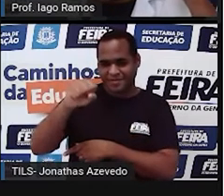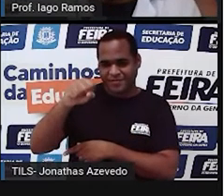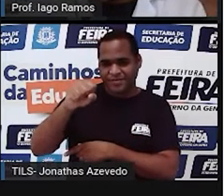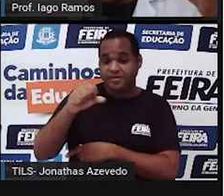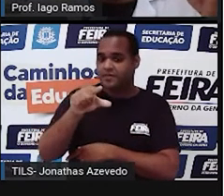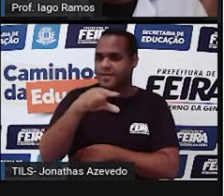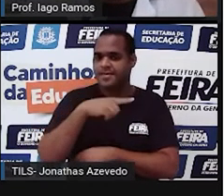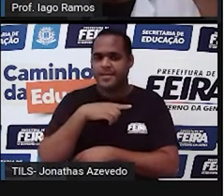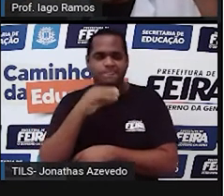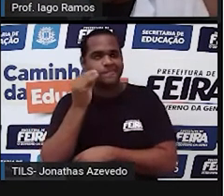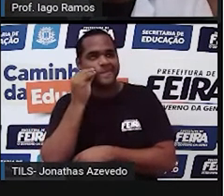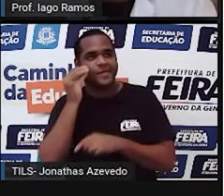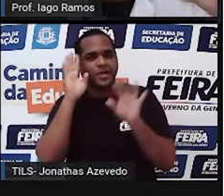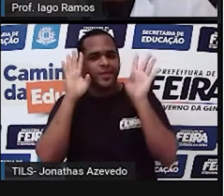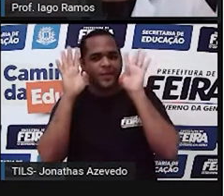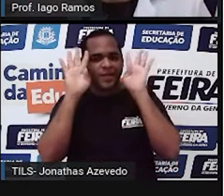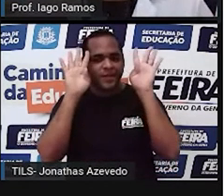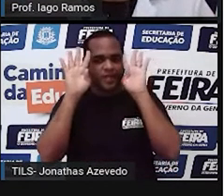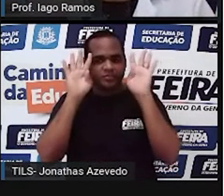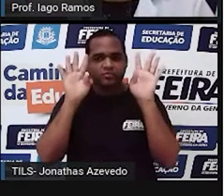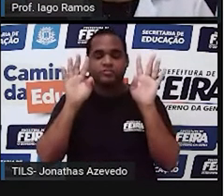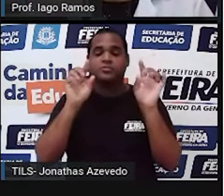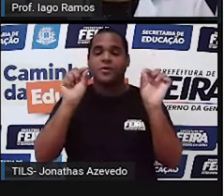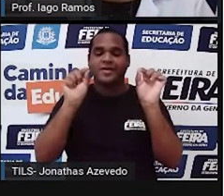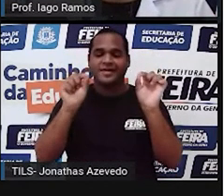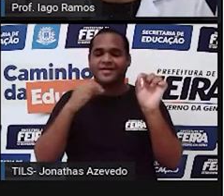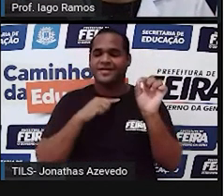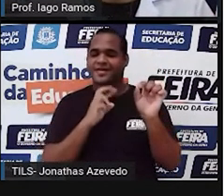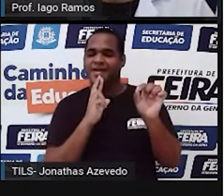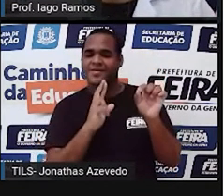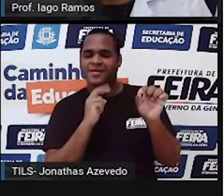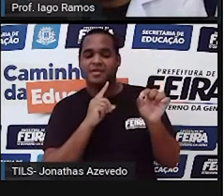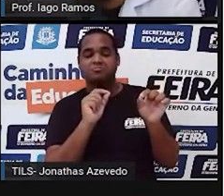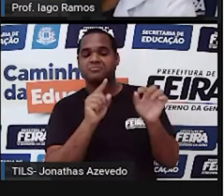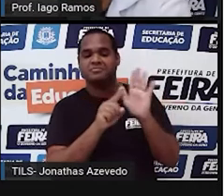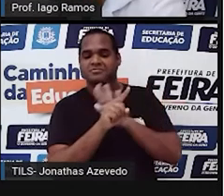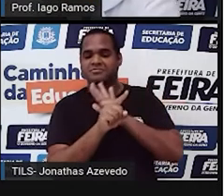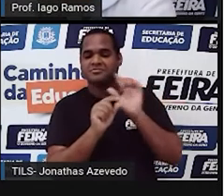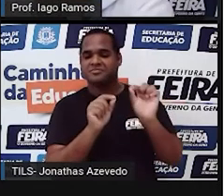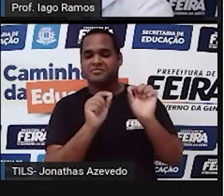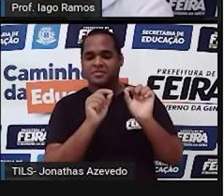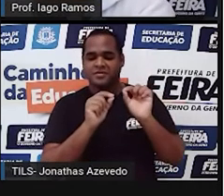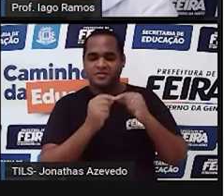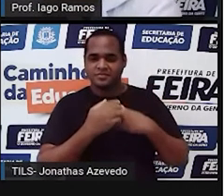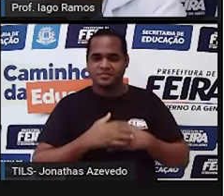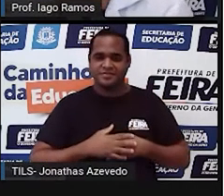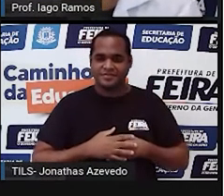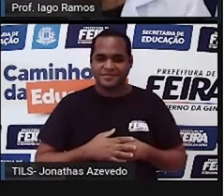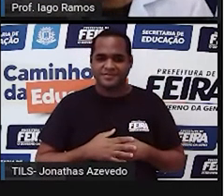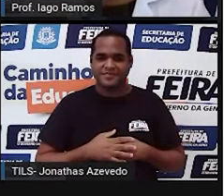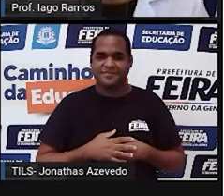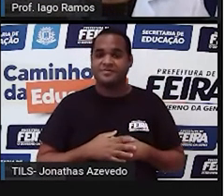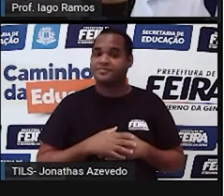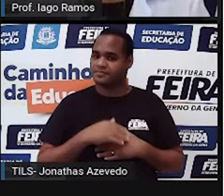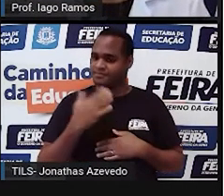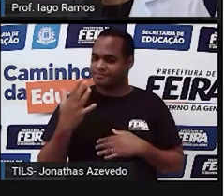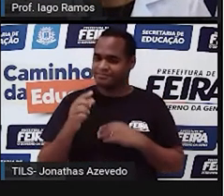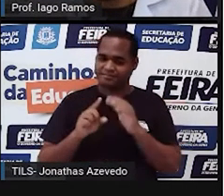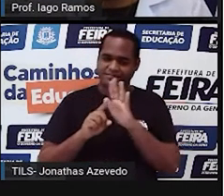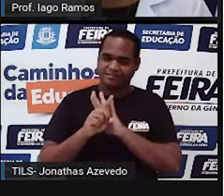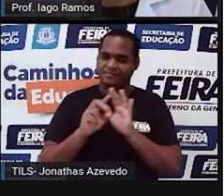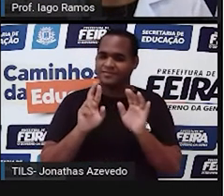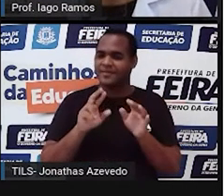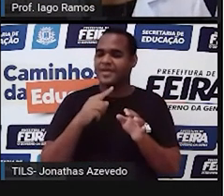você tenta, sei lá, imaginar qual deve ser a resposta dessa pergunta. E a resposta para essa pergunta é onde vai estar